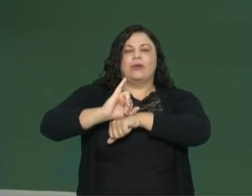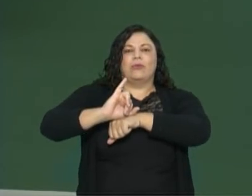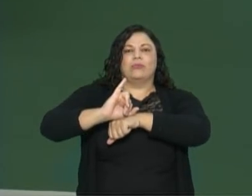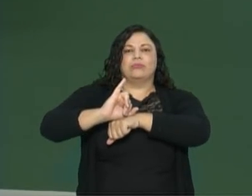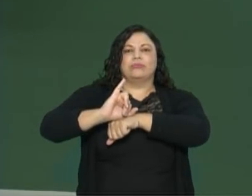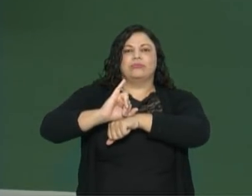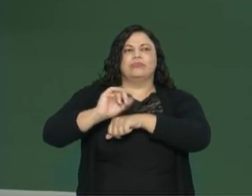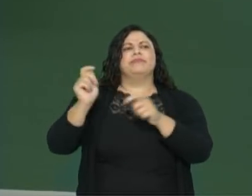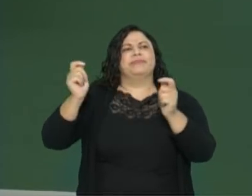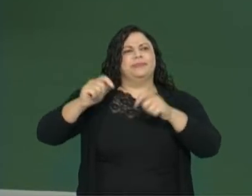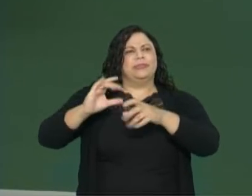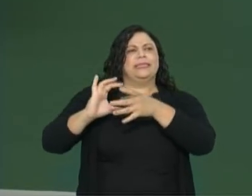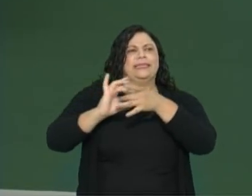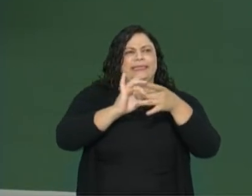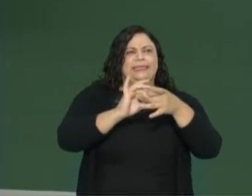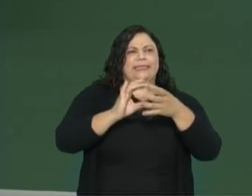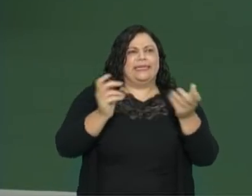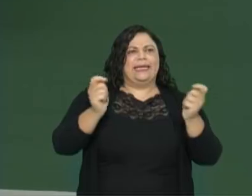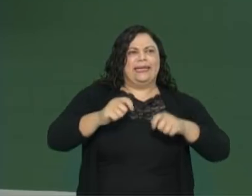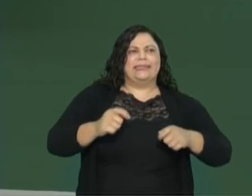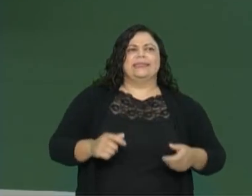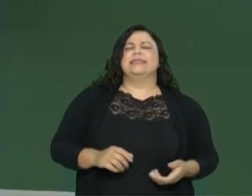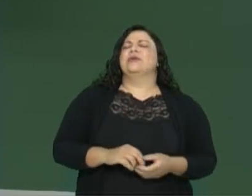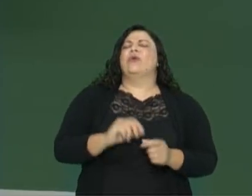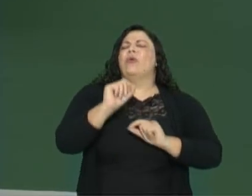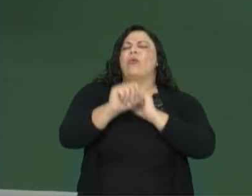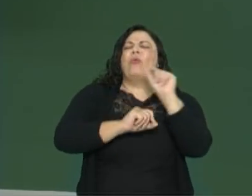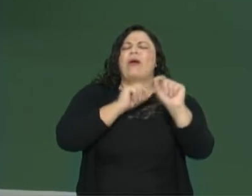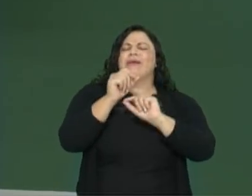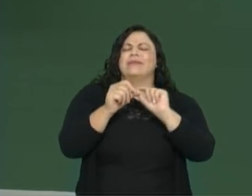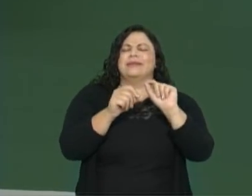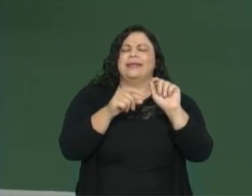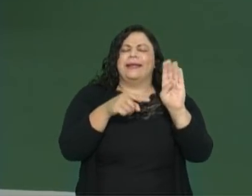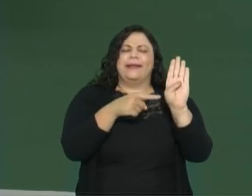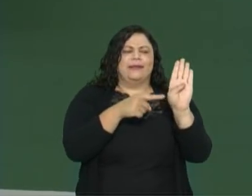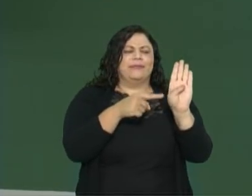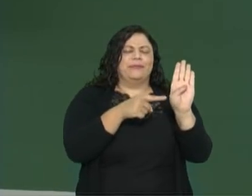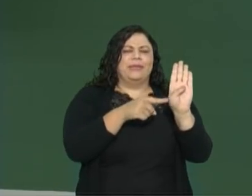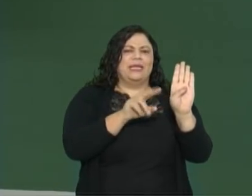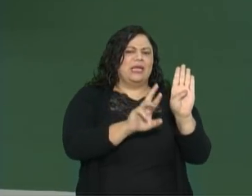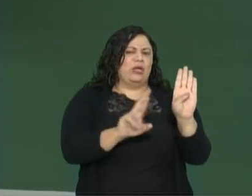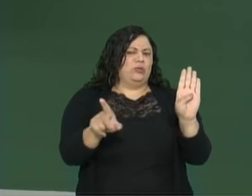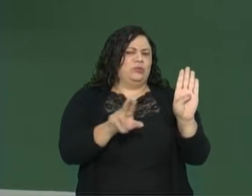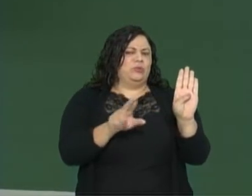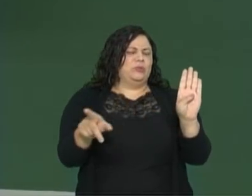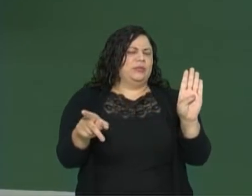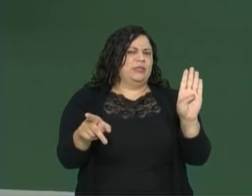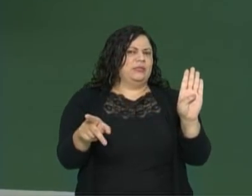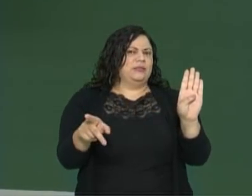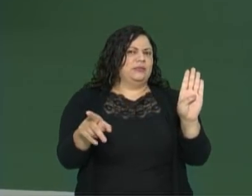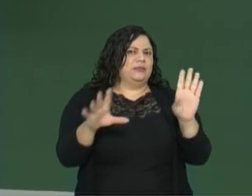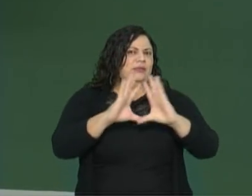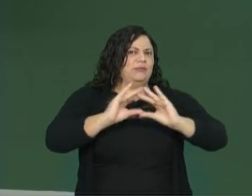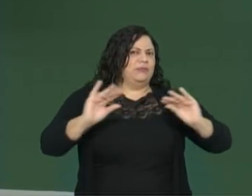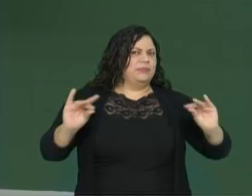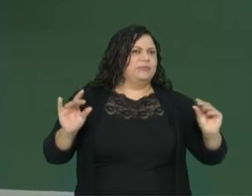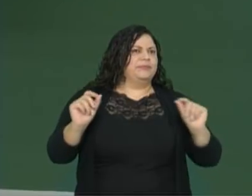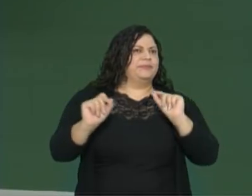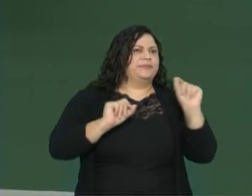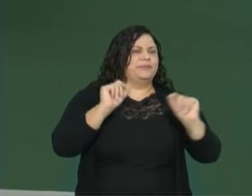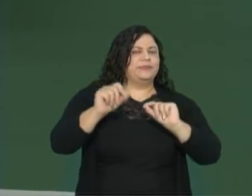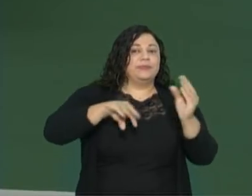fácil, sim. Letra B. Agora, qual a diferença entre substância molecular e iônica? Simples. Misturou em